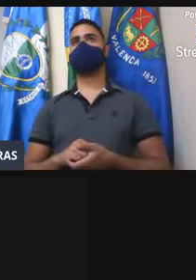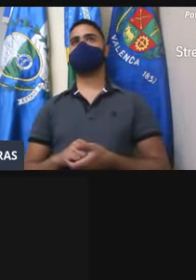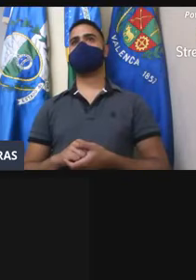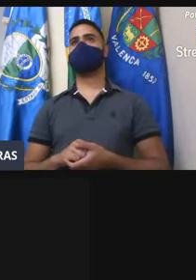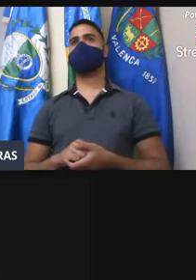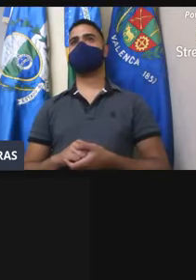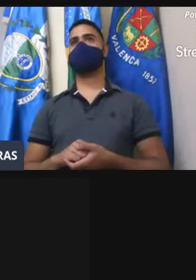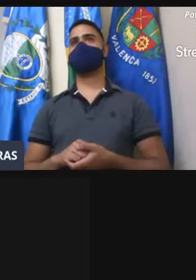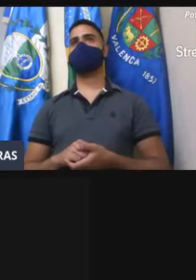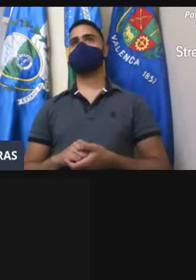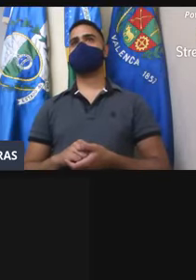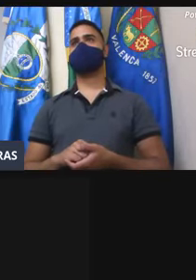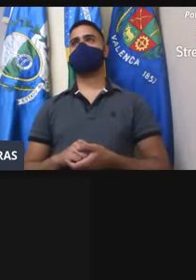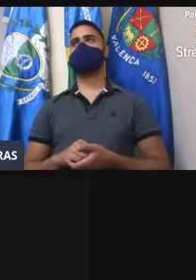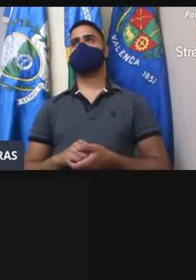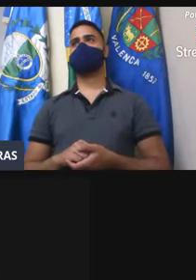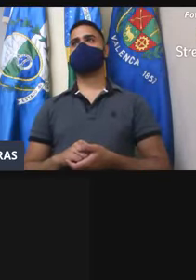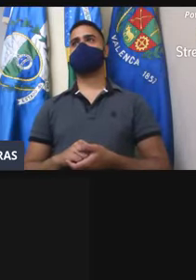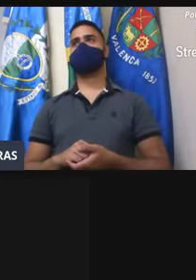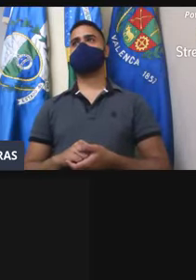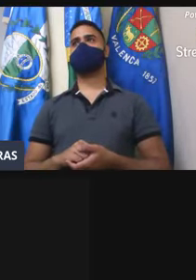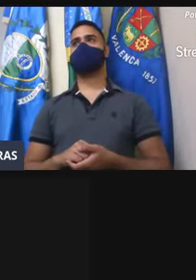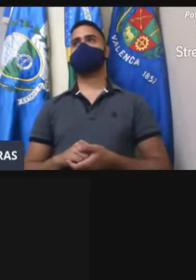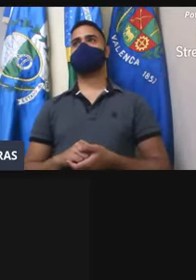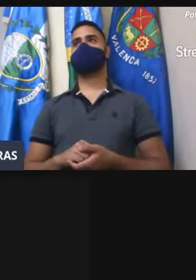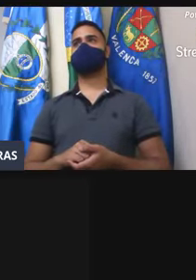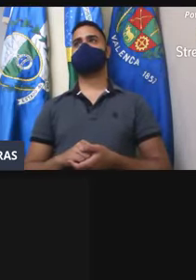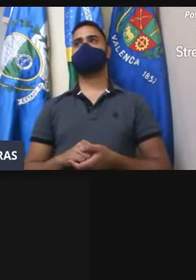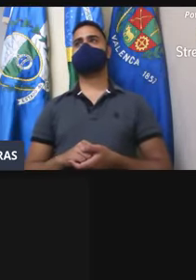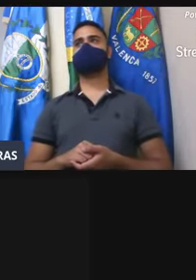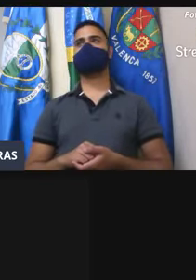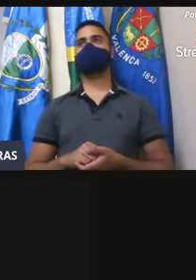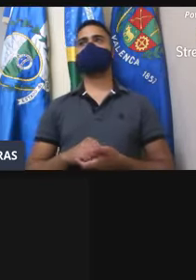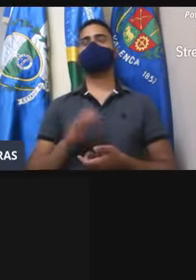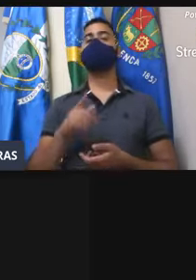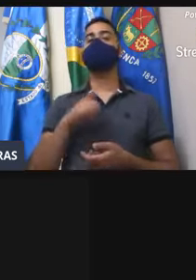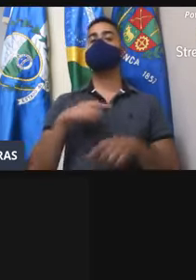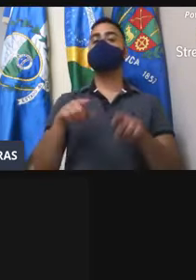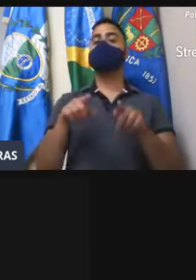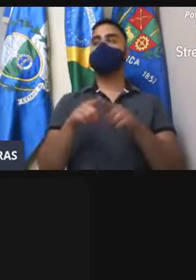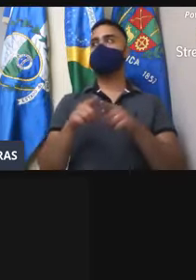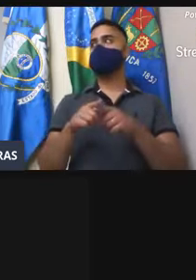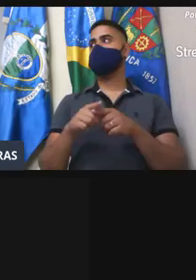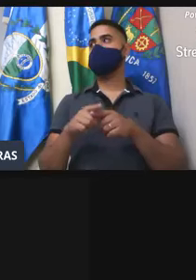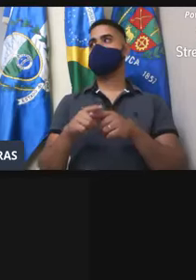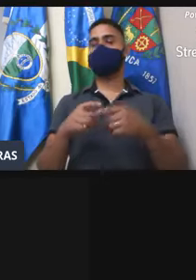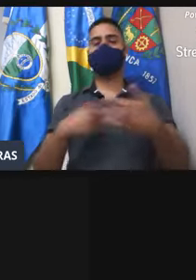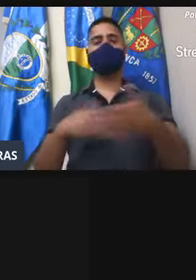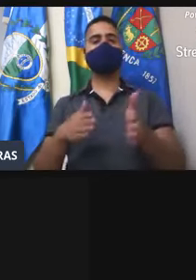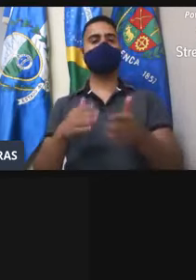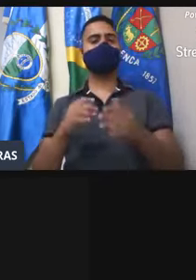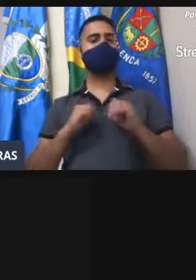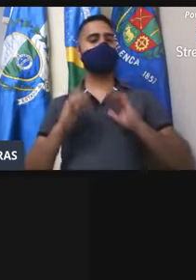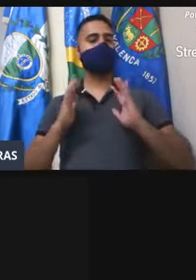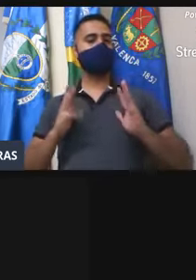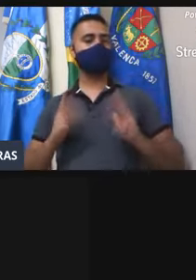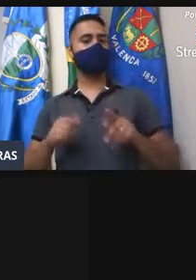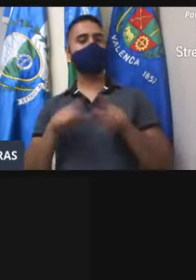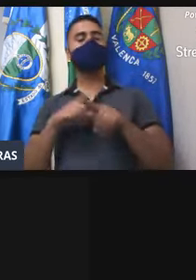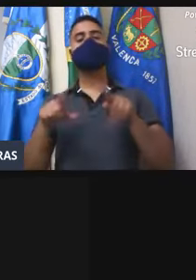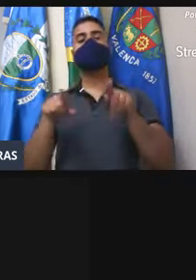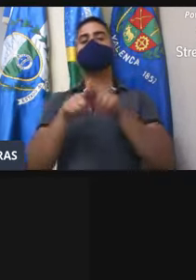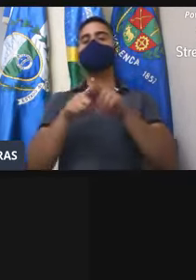que já montamos os processos de kit de limpeza, que aí também entra os